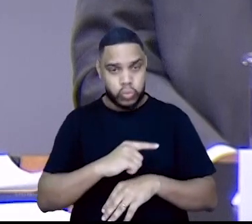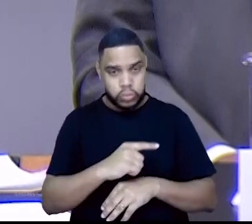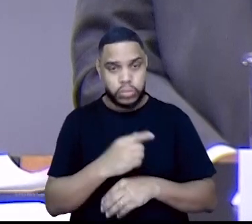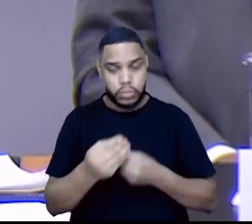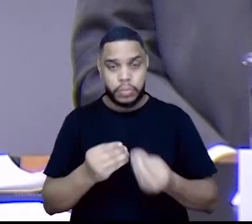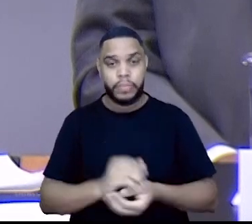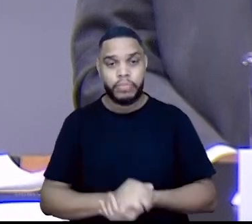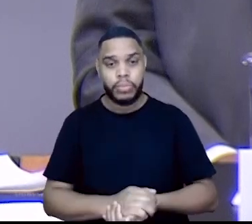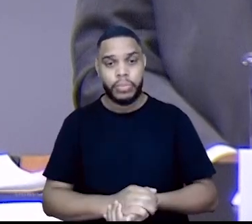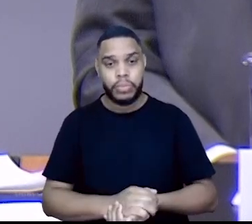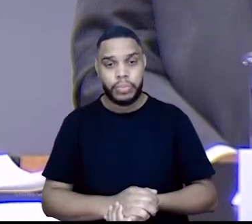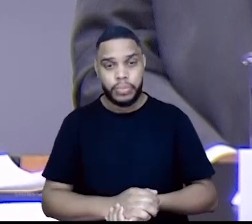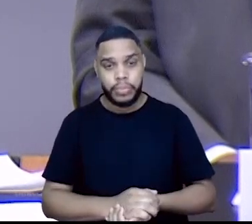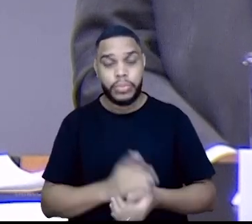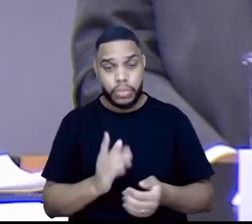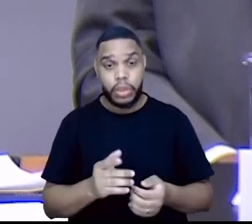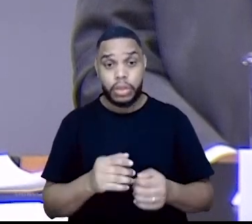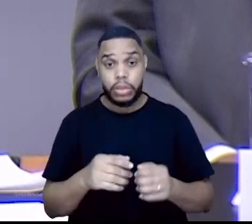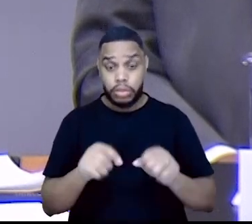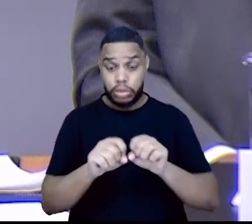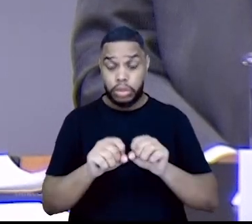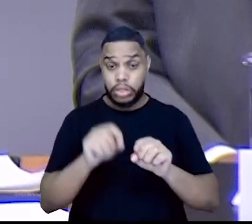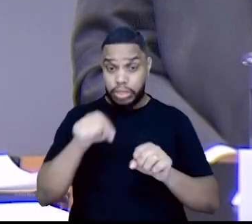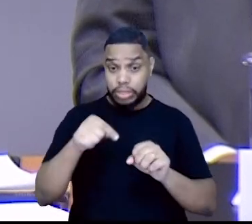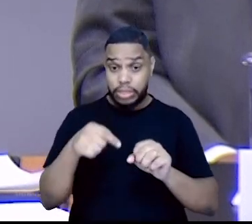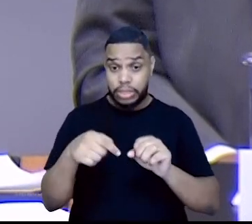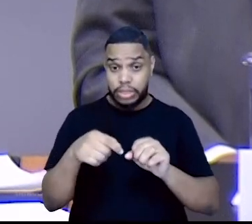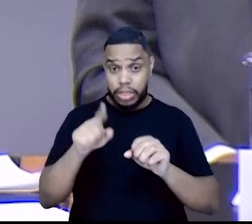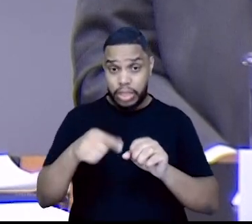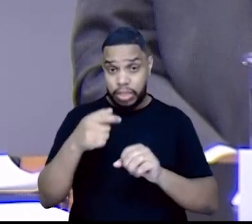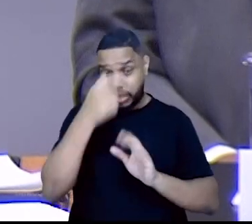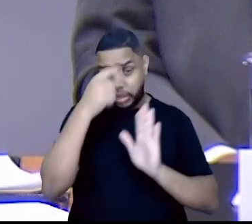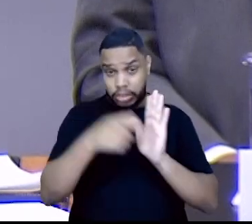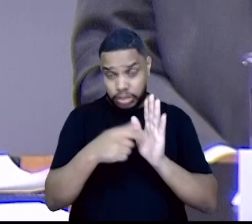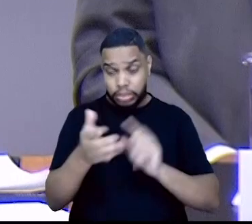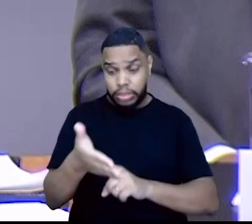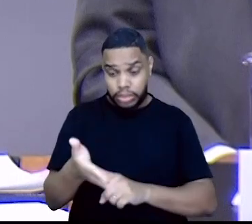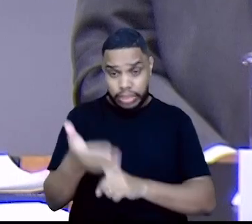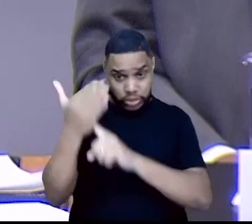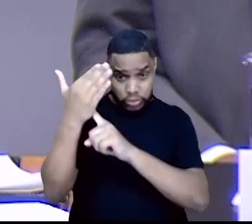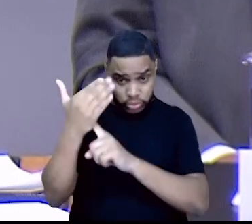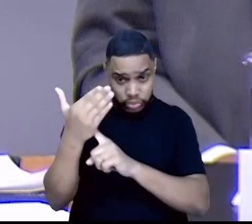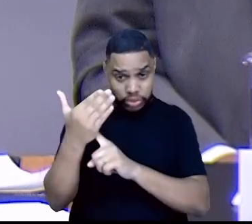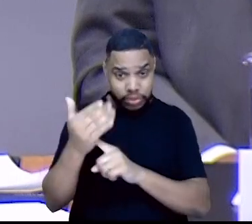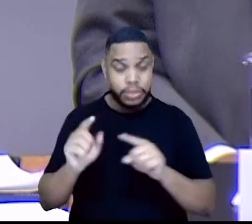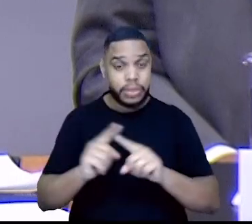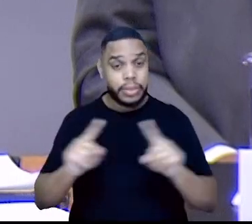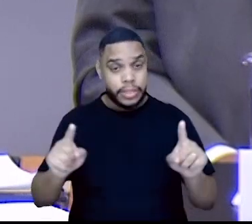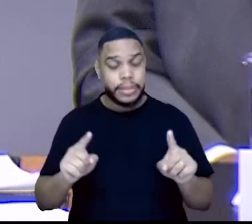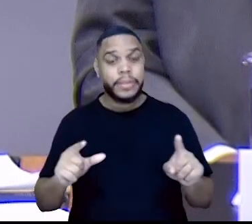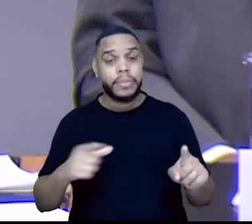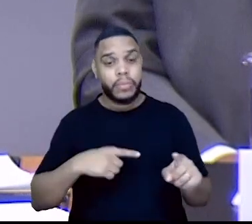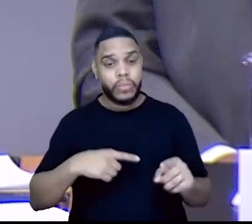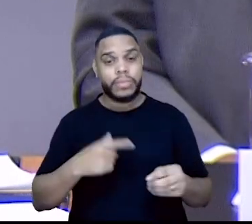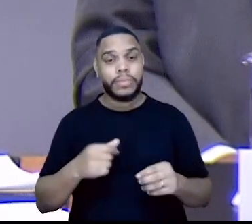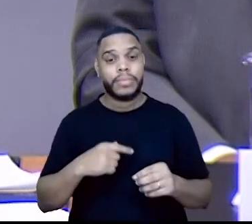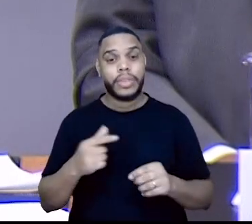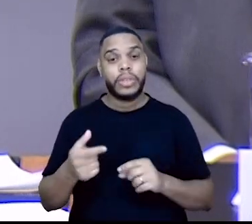realização. Essas são ferramentas tecnológicas. E, ao lado delas, nós temos as